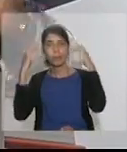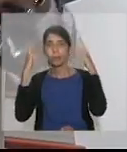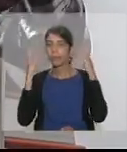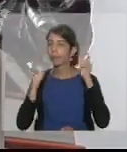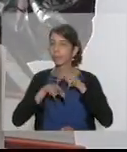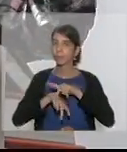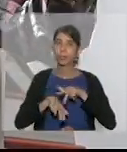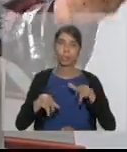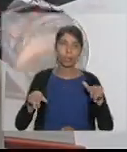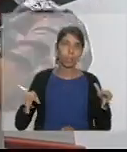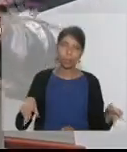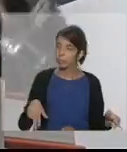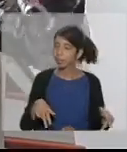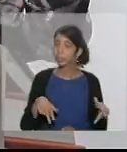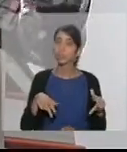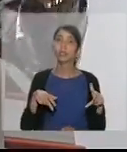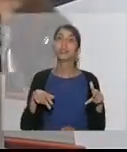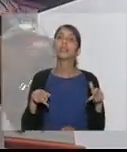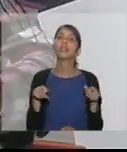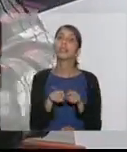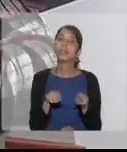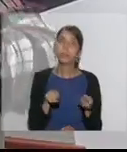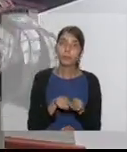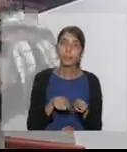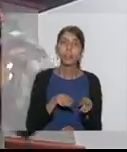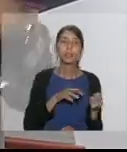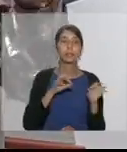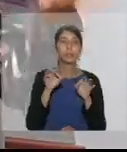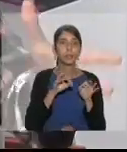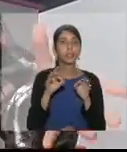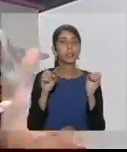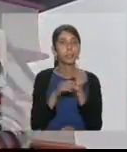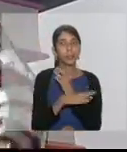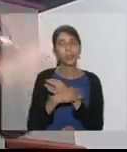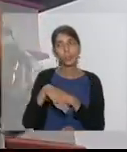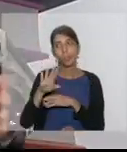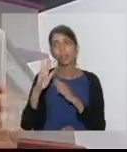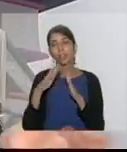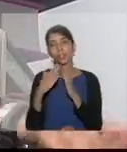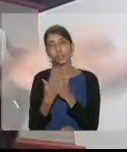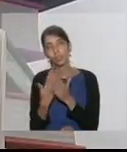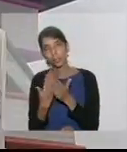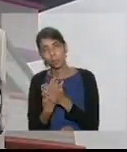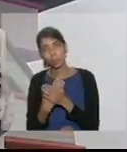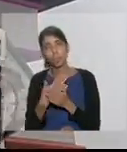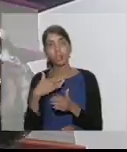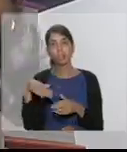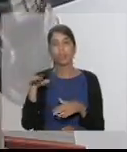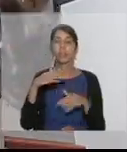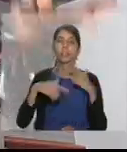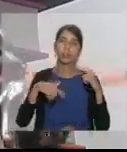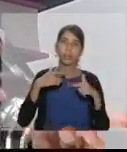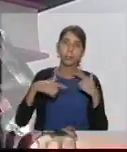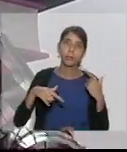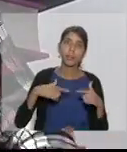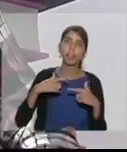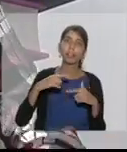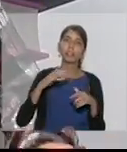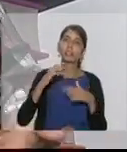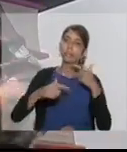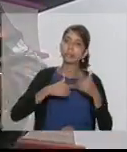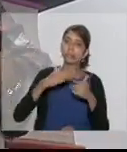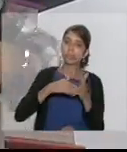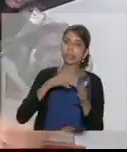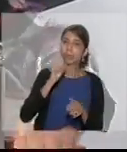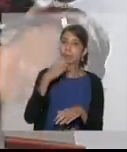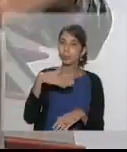isso e aquilo, atividade para o colégio, dever de casa. Leva para o colégio, vai para o consultório, sai direto para o consultório, fica no consultório até 8h30,